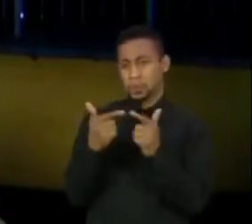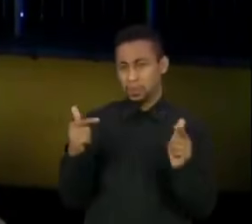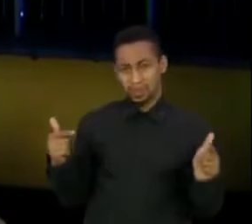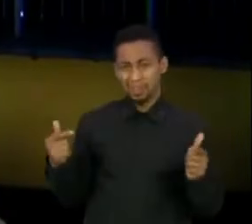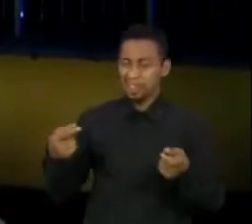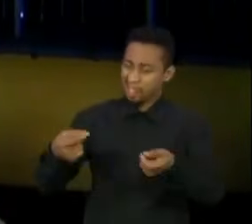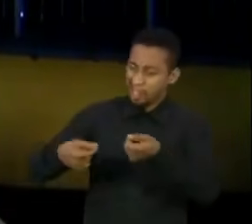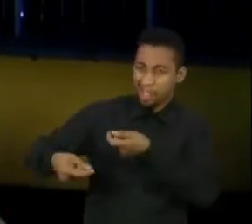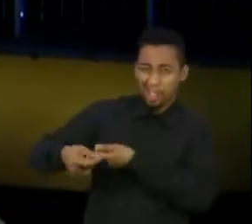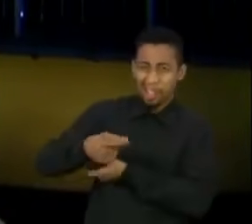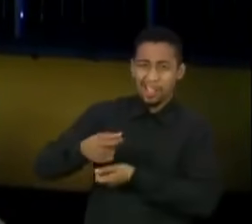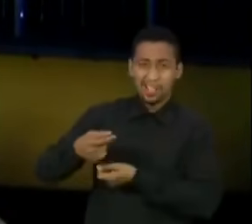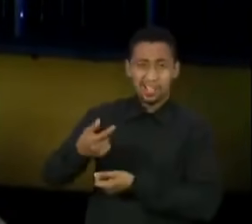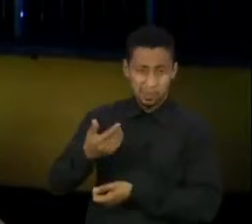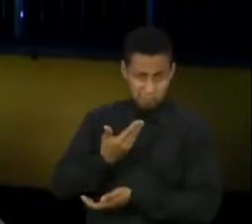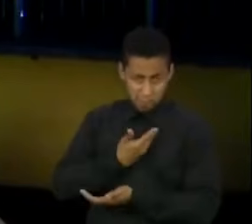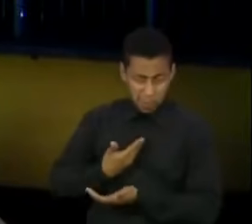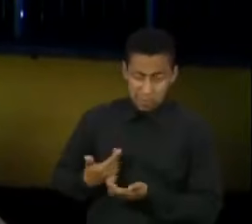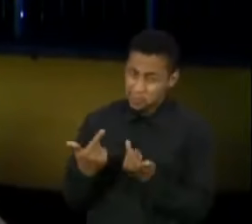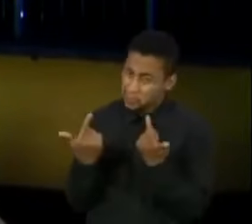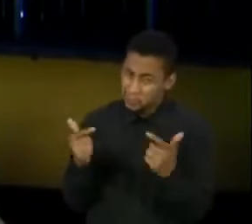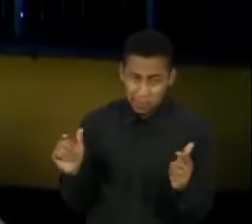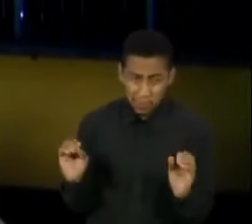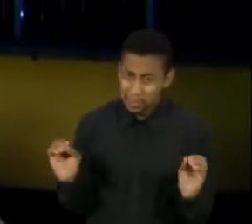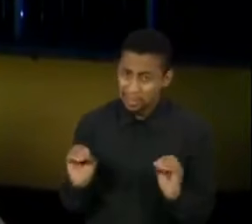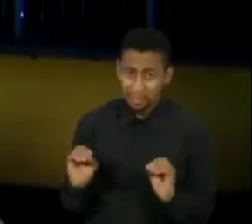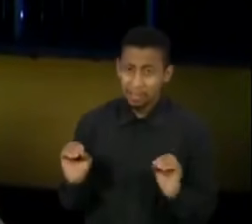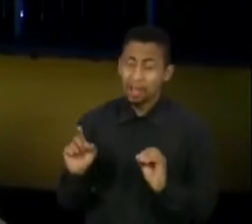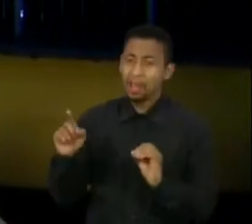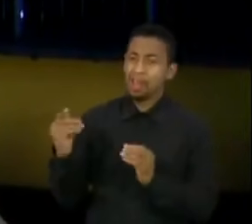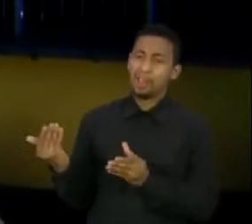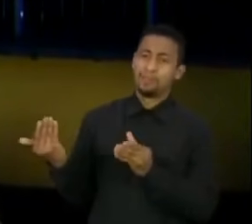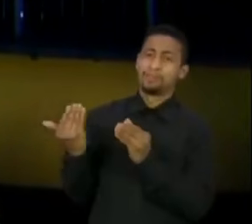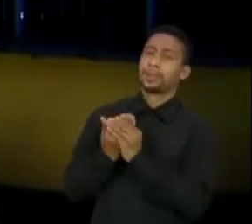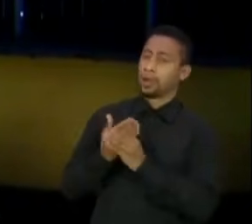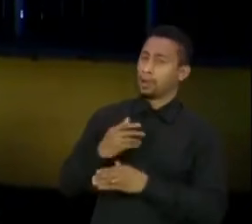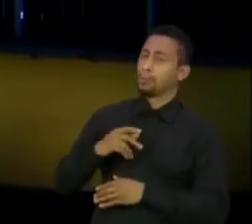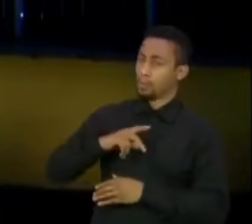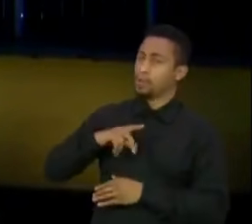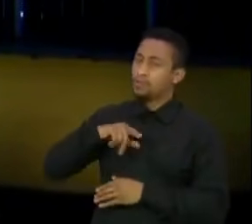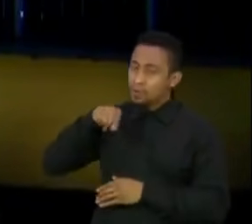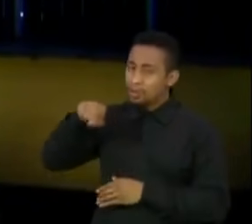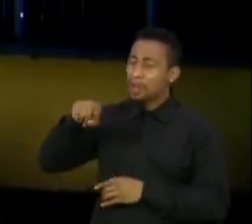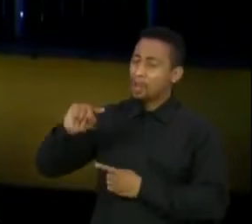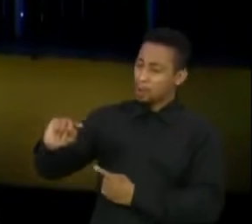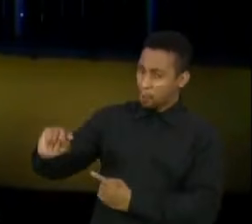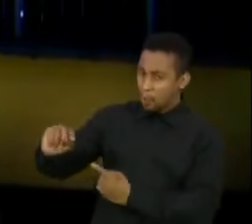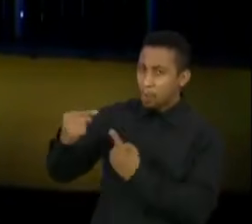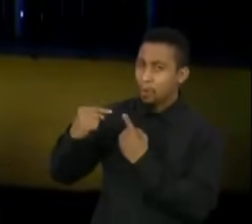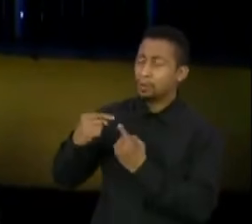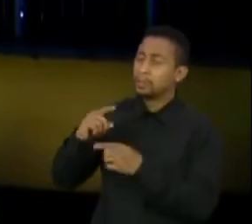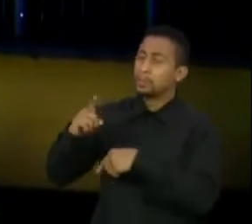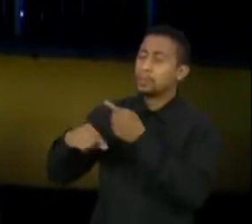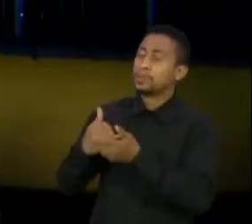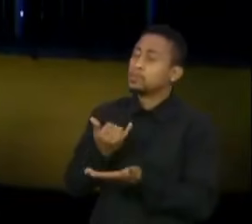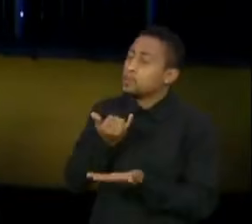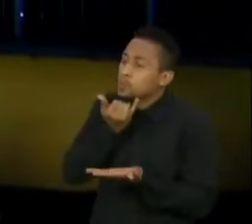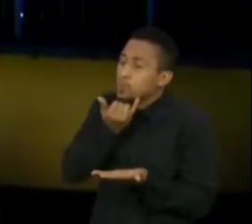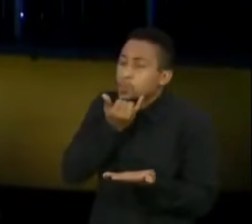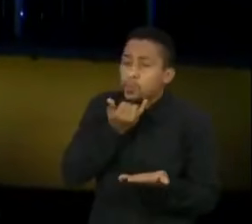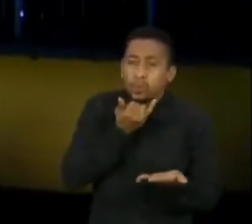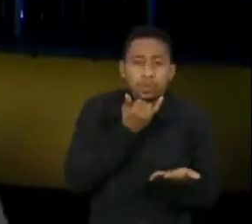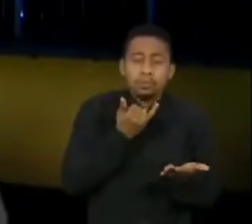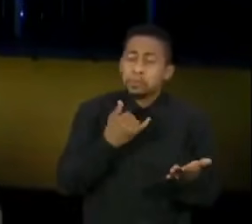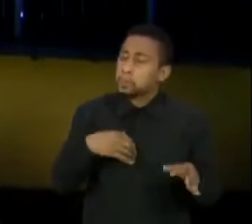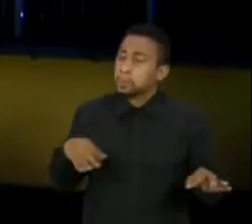público envolvido aquilo era um excesso mais um excesso pessoal pelo qual eu pedir desculpas a quem